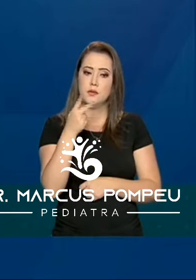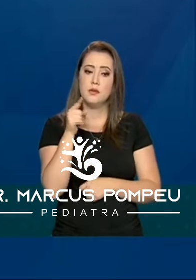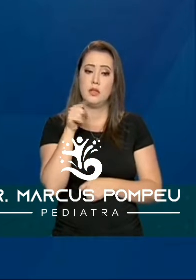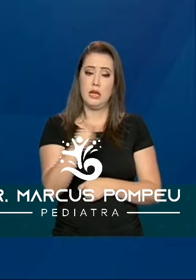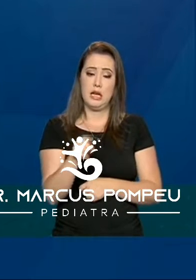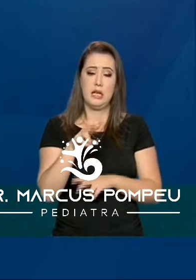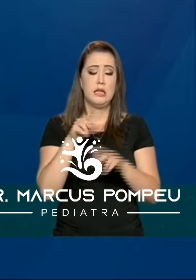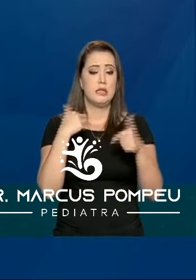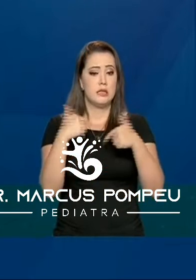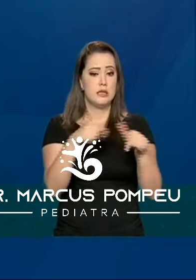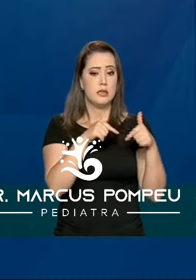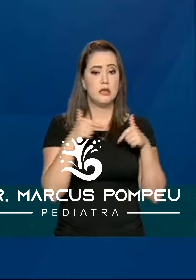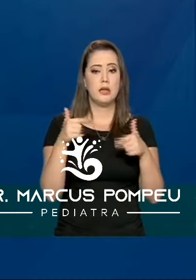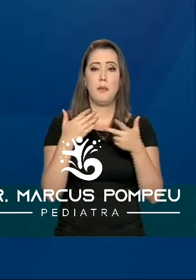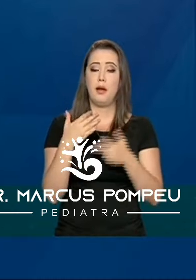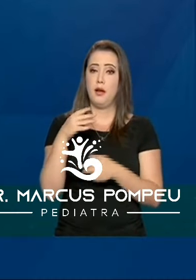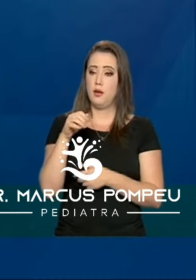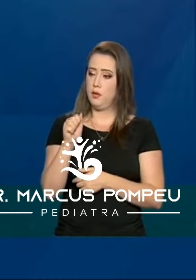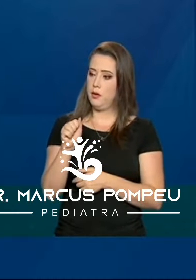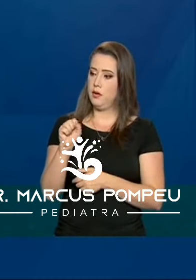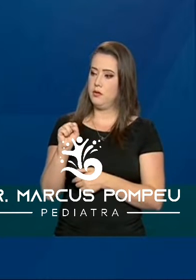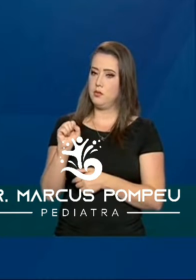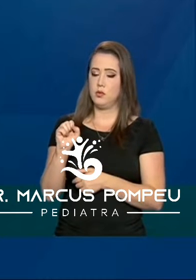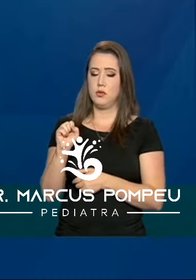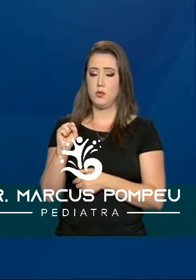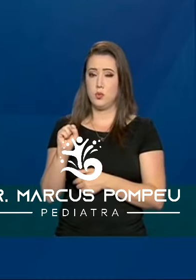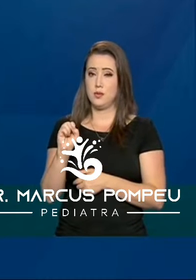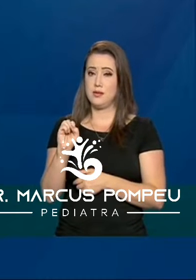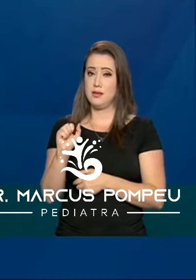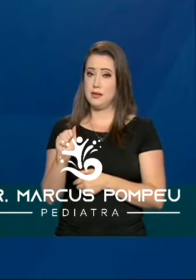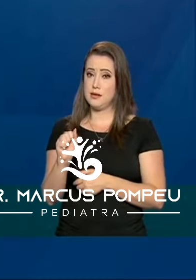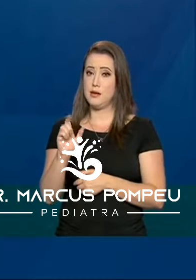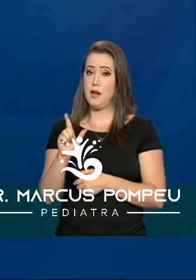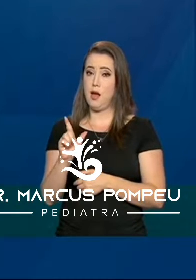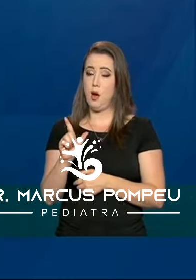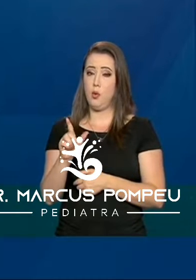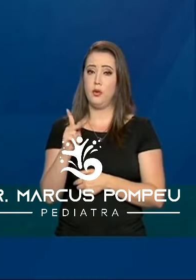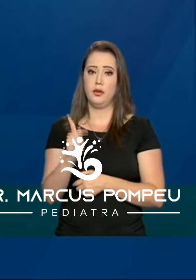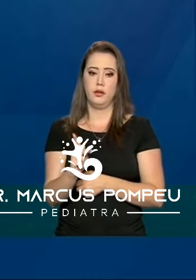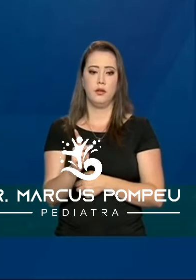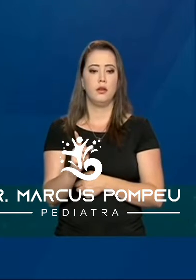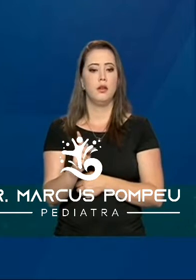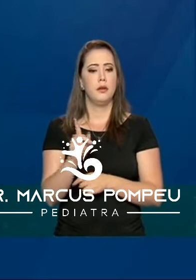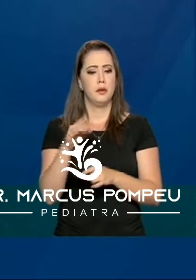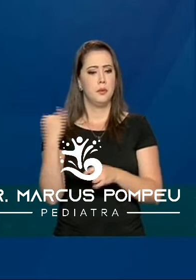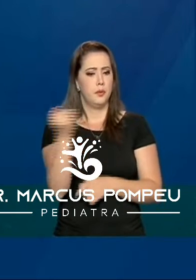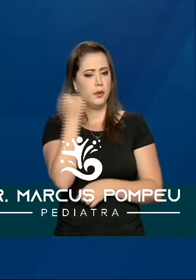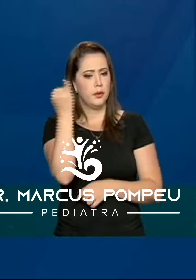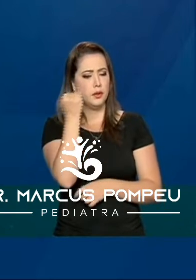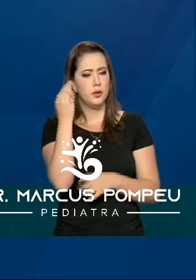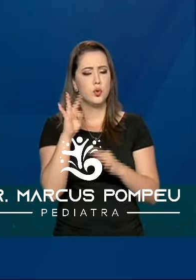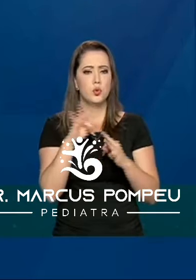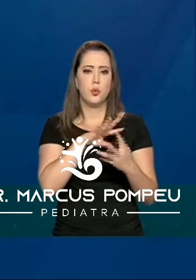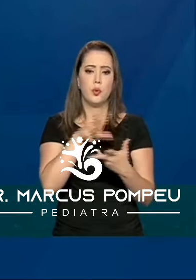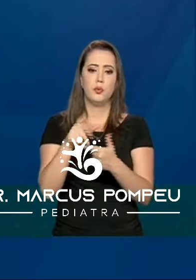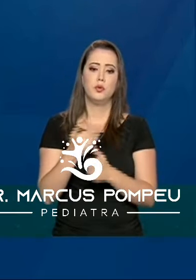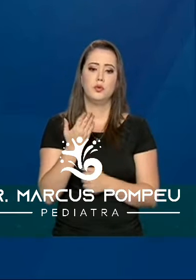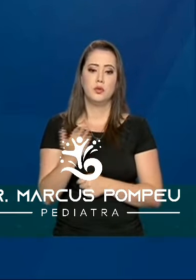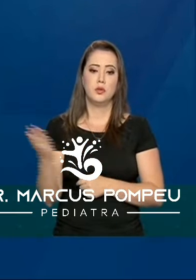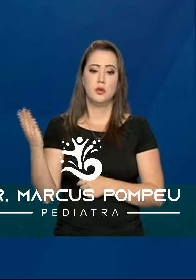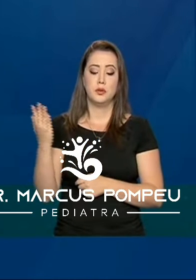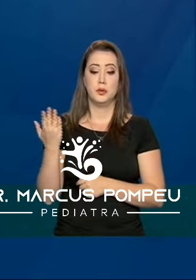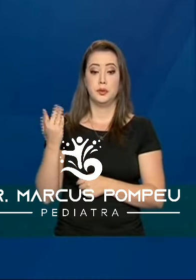que é a meca da vacinologia americana e do mundo. Aqui, para todo mundo que foi para a faculdade de medicina, sabe, isso aqui é um